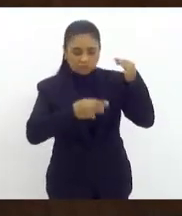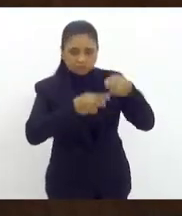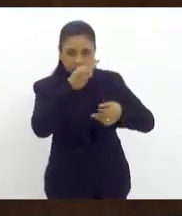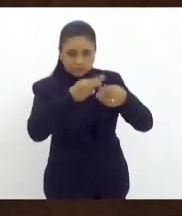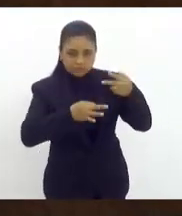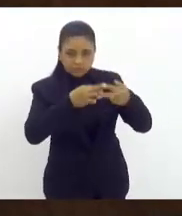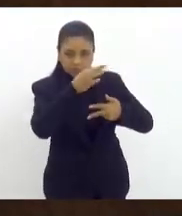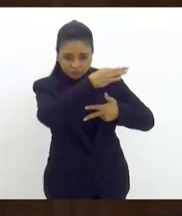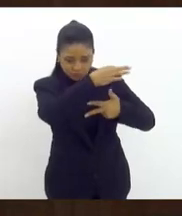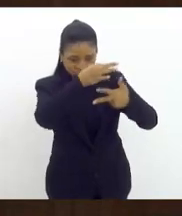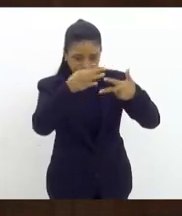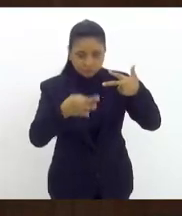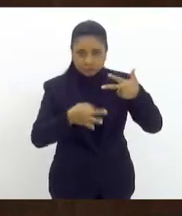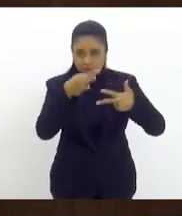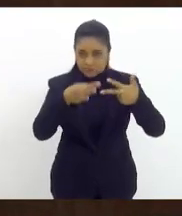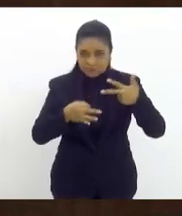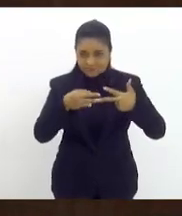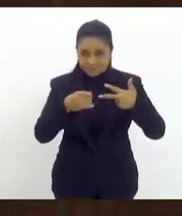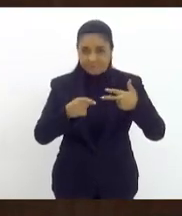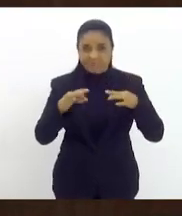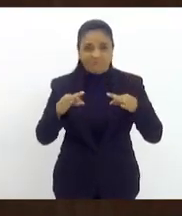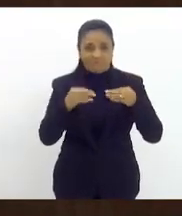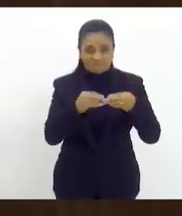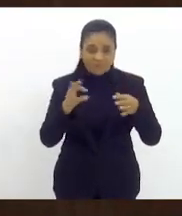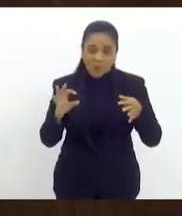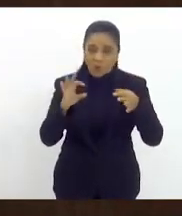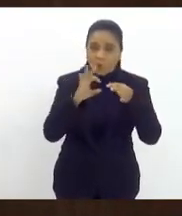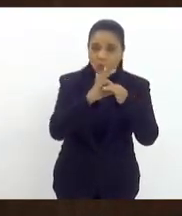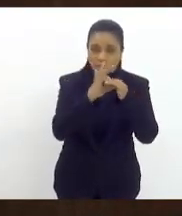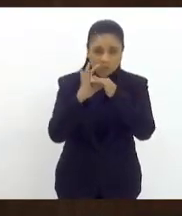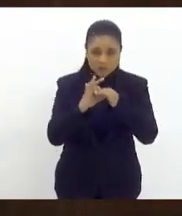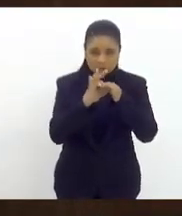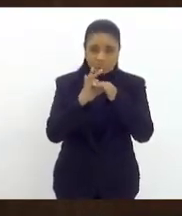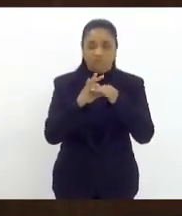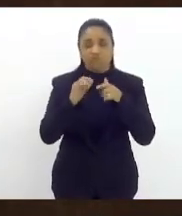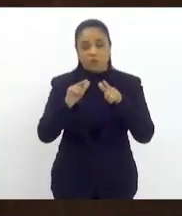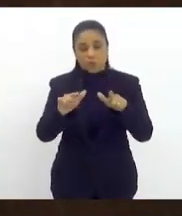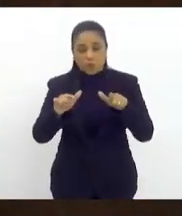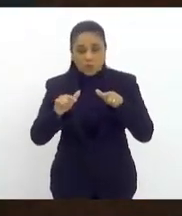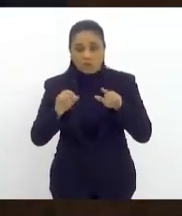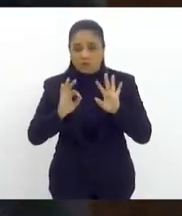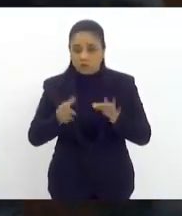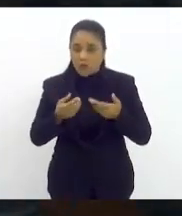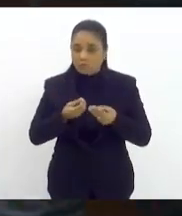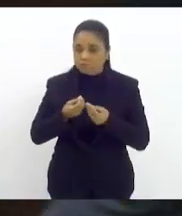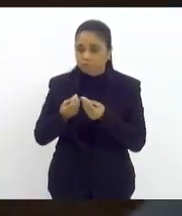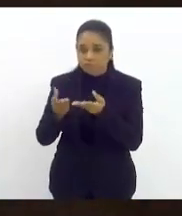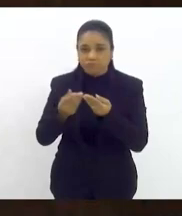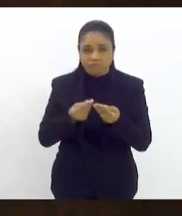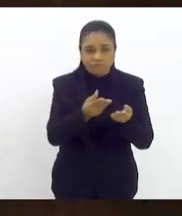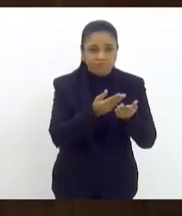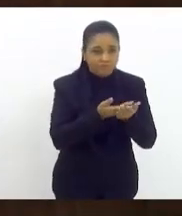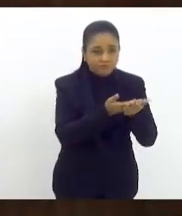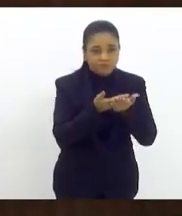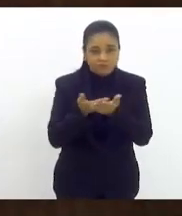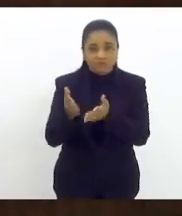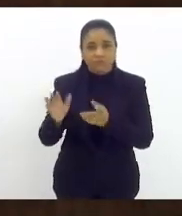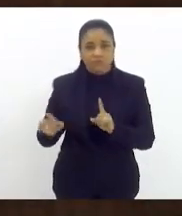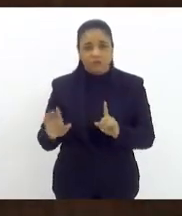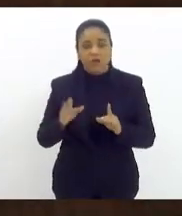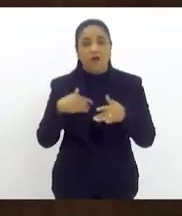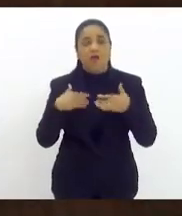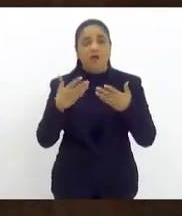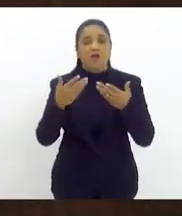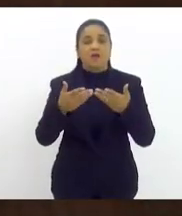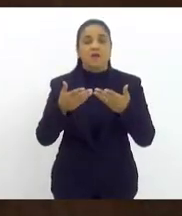Brasil. Então, o convite já está com todos vocês, eu gostaria de recebê-los, me ajudar a receber essa comitiva que vem de todo